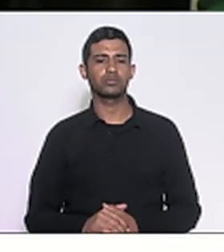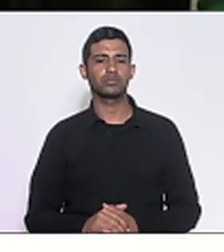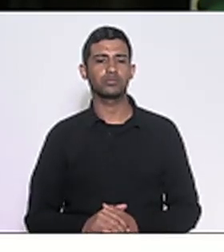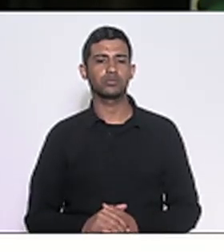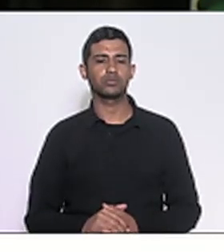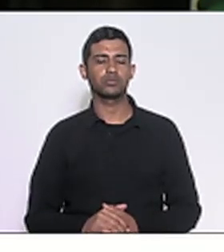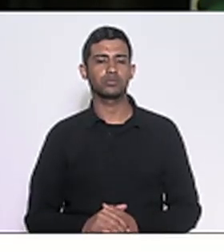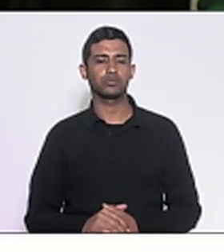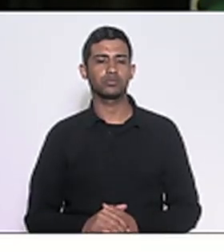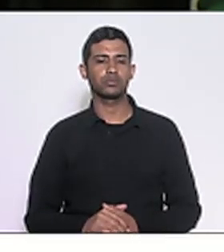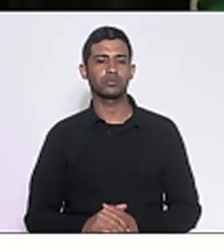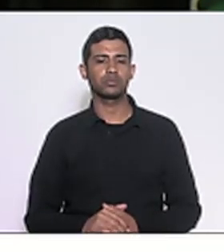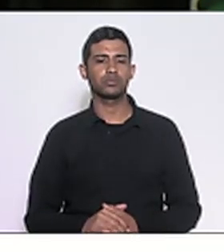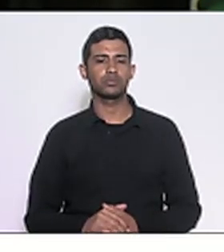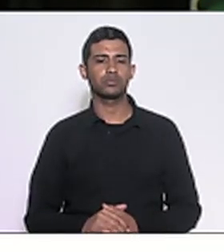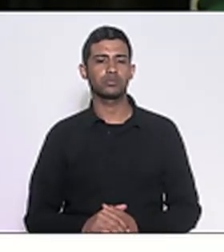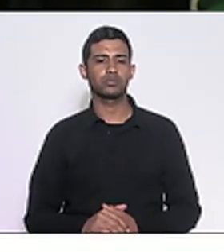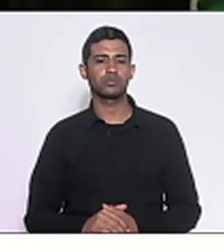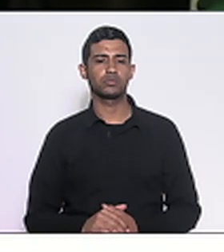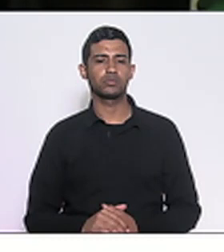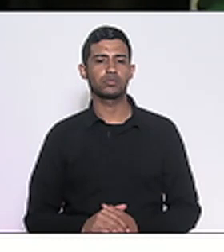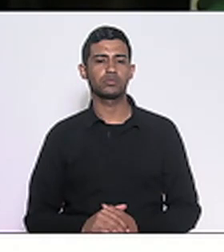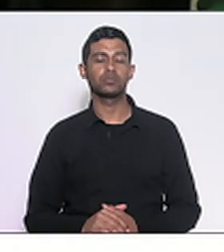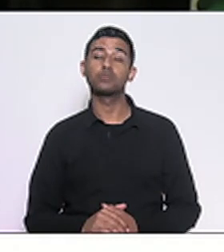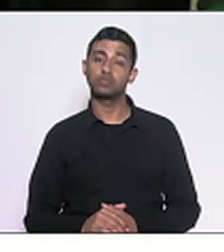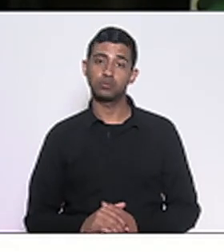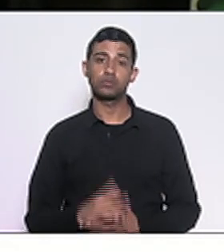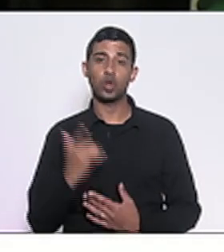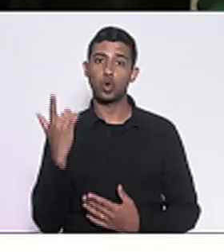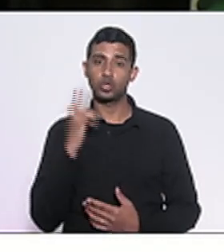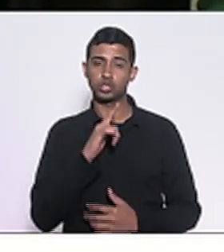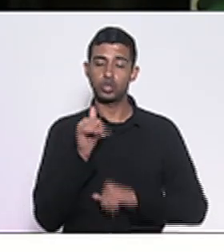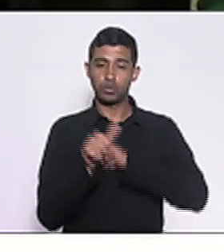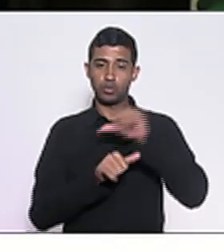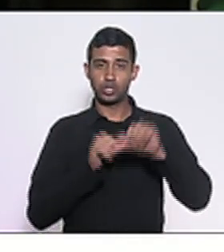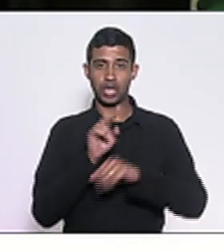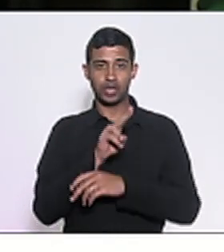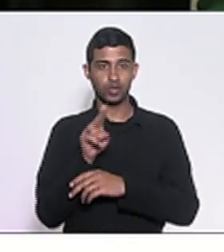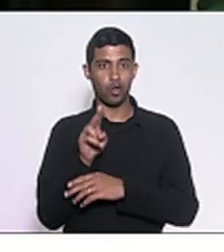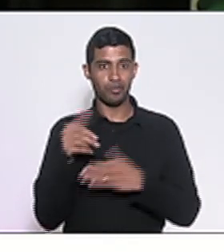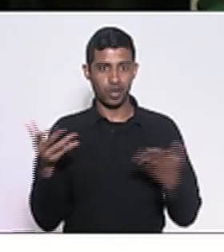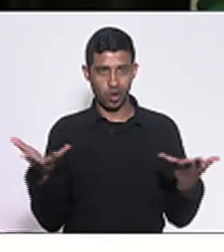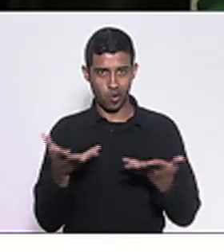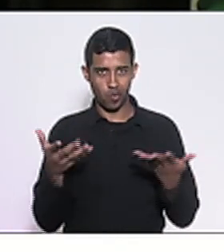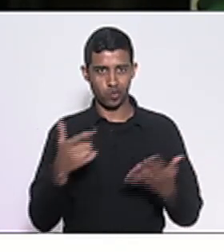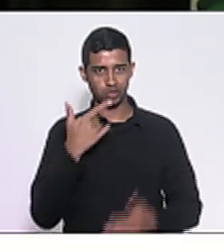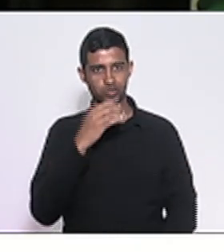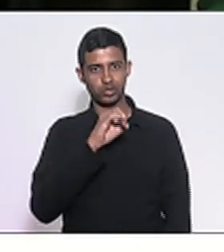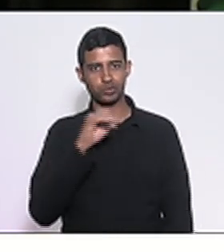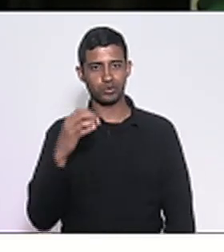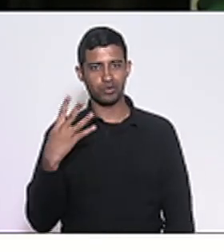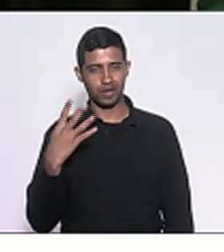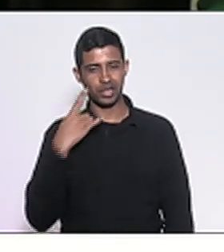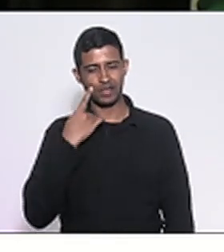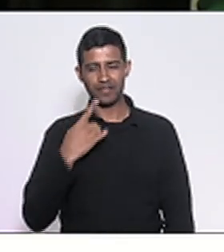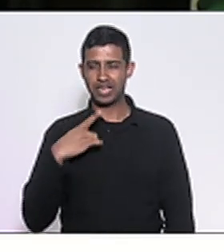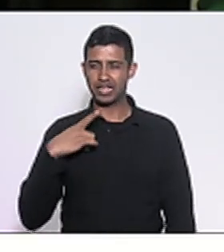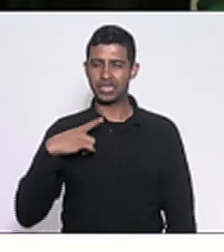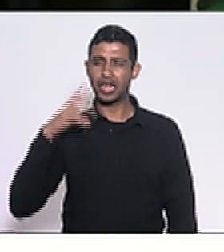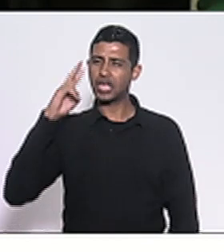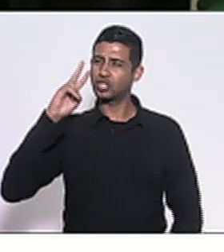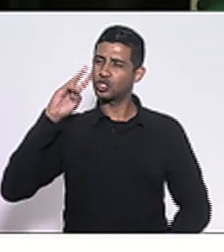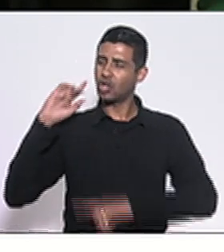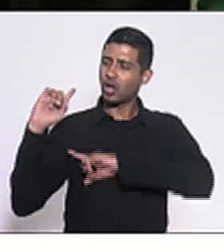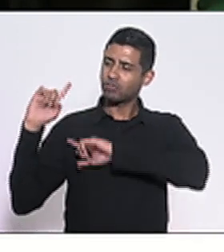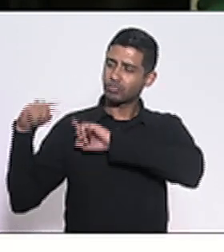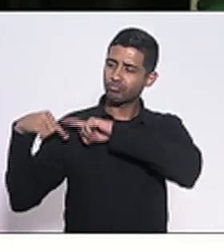adquire, digamos assim, a atual denominação em 2004. Né? Portanto, tem uma história